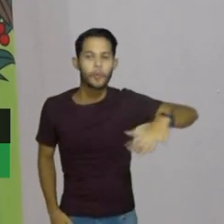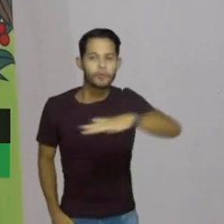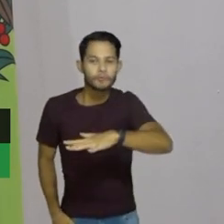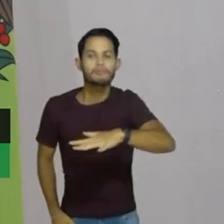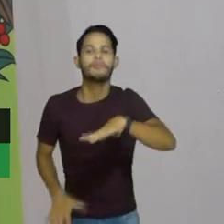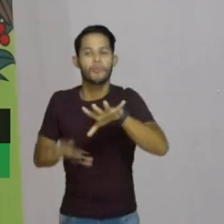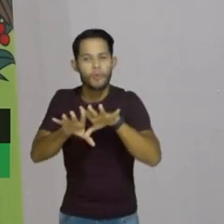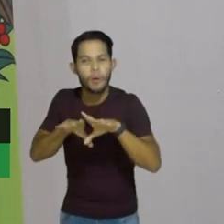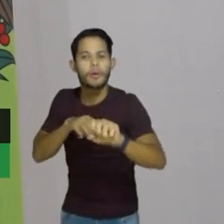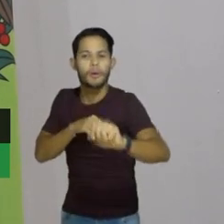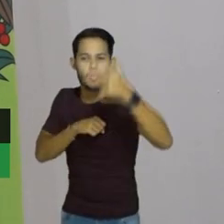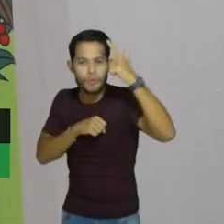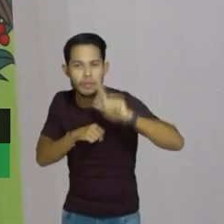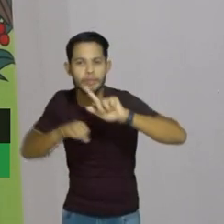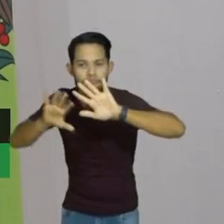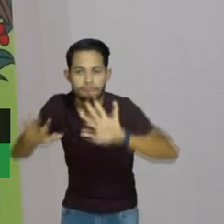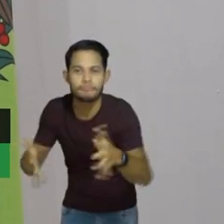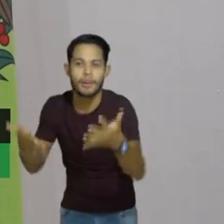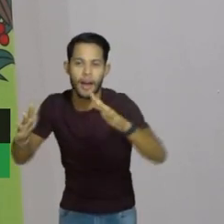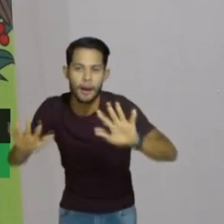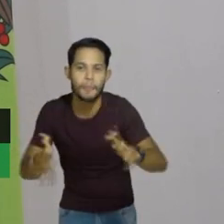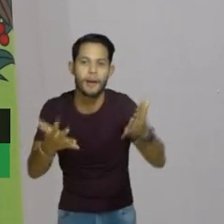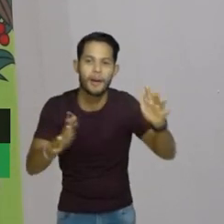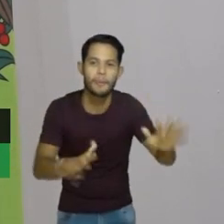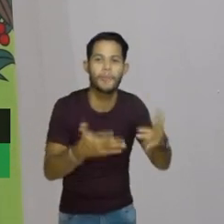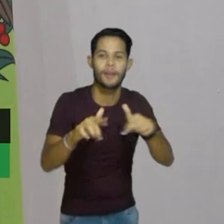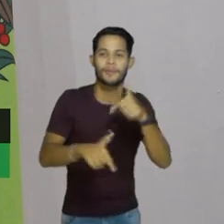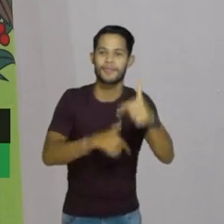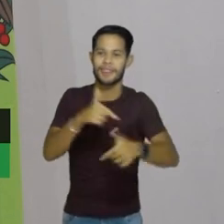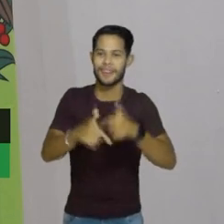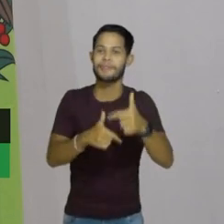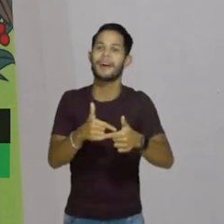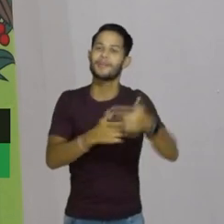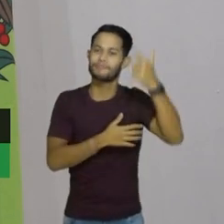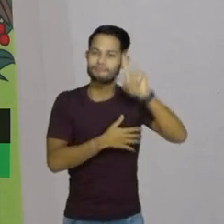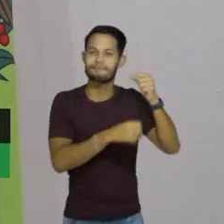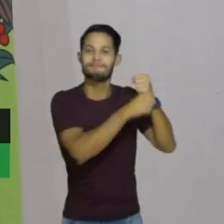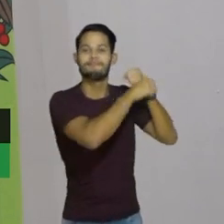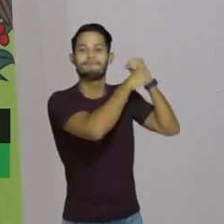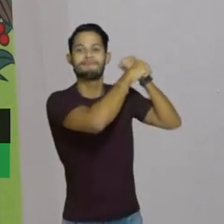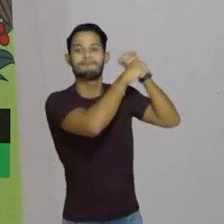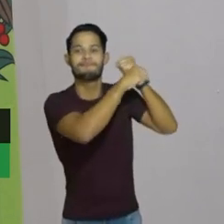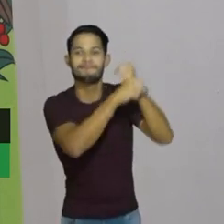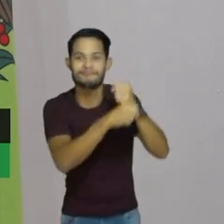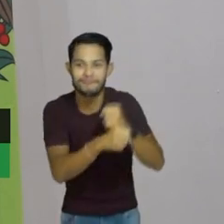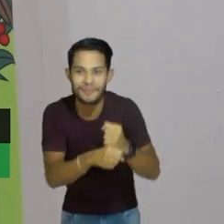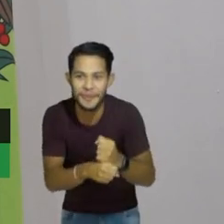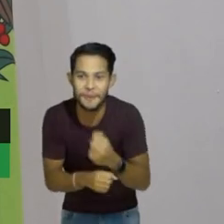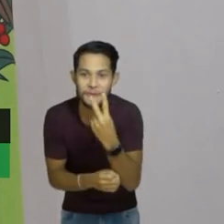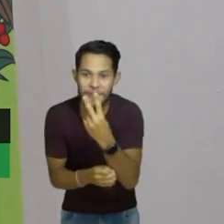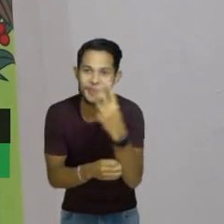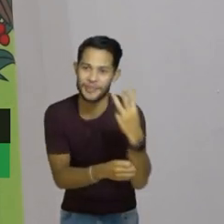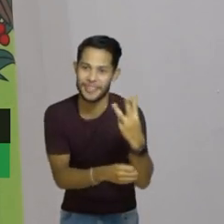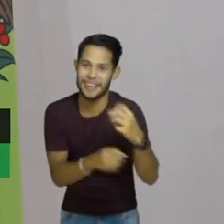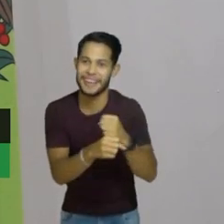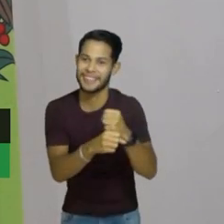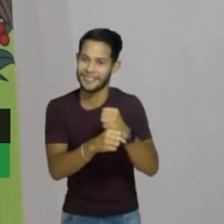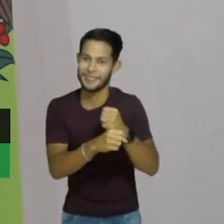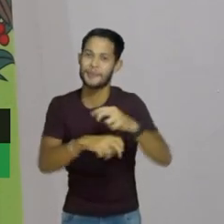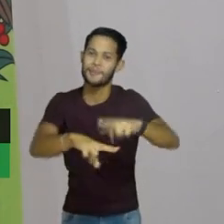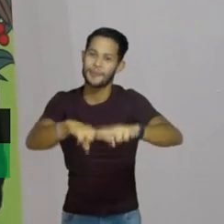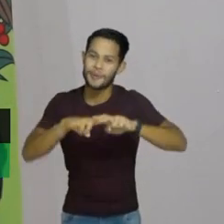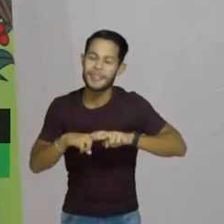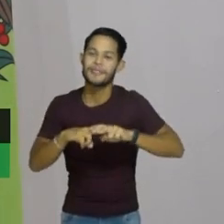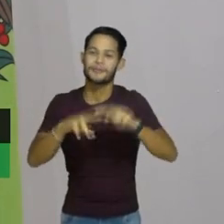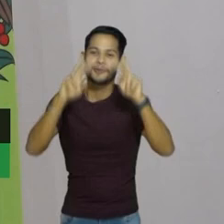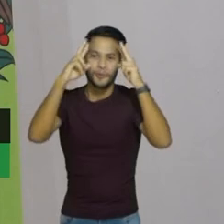ampararem e promoverem esse trabalho, nós aqui chegamos ao longo desses 23 anos de uma bonita história. Portanto, fica o reconhecimento e o convite,